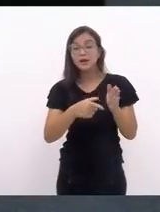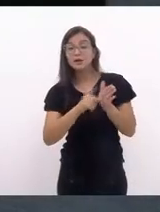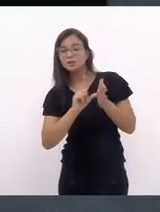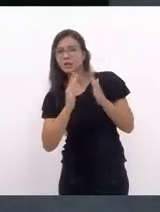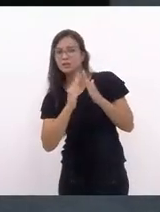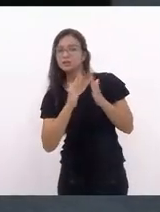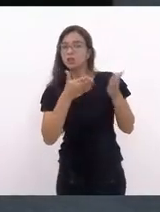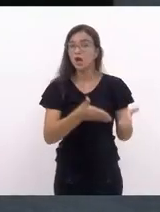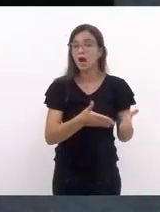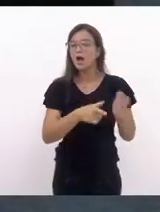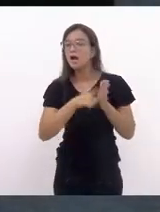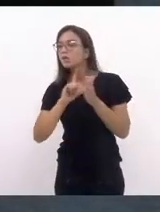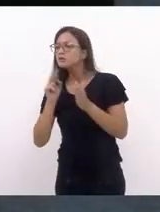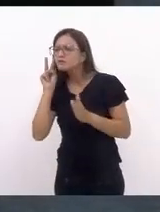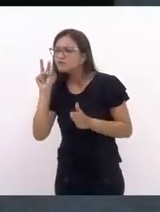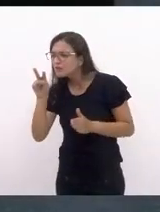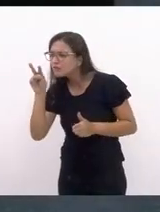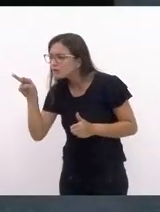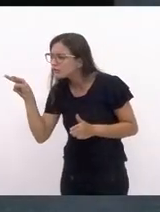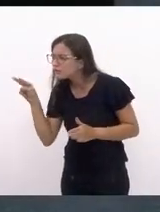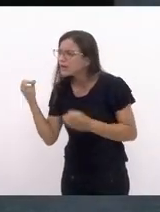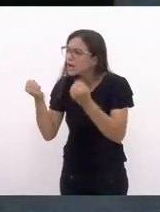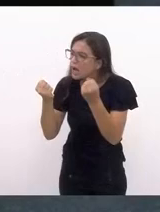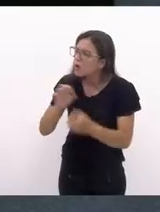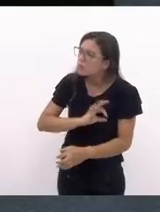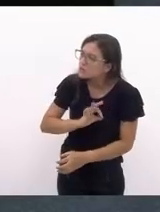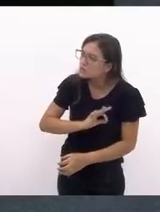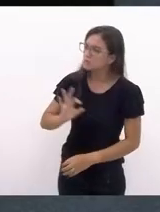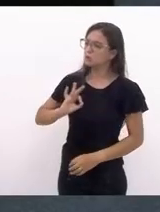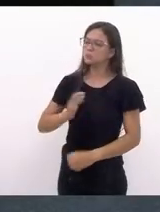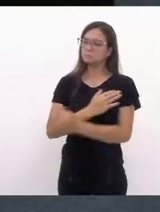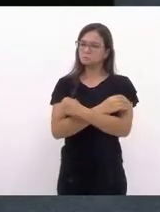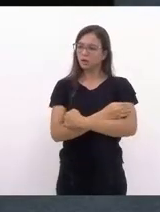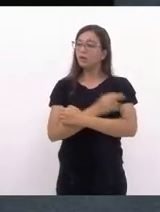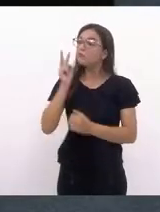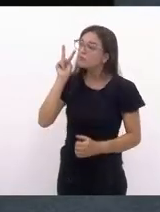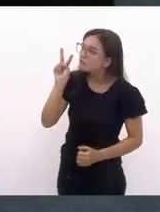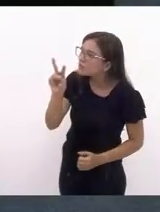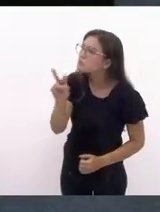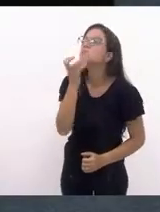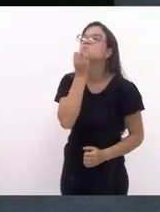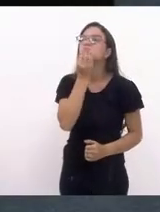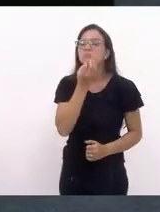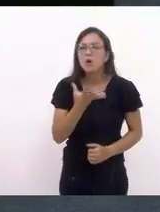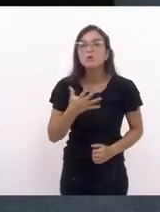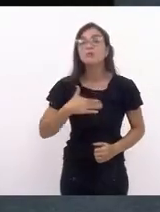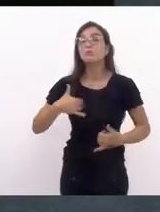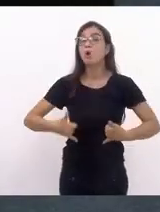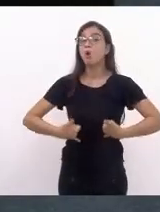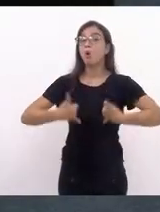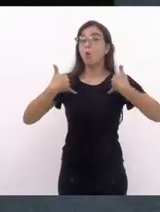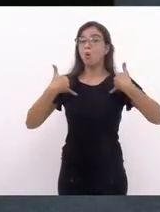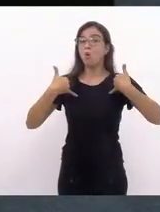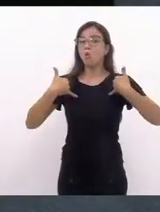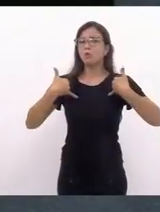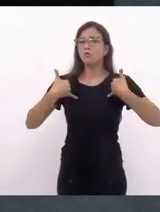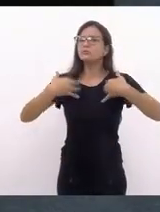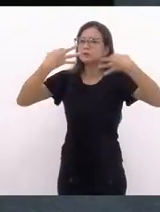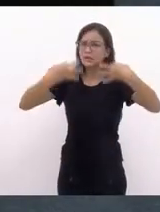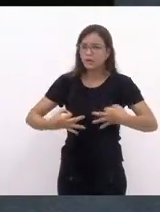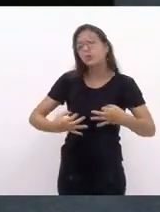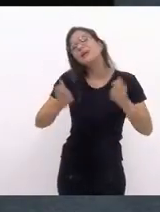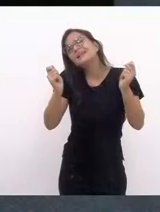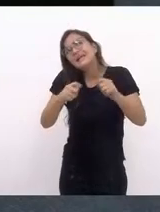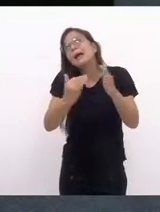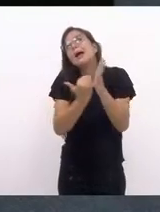possa na nossa região então dizer parabéns é justo muito justo poderia ser melhor